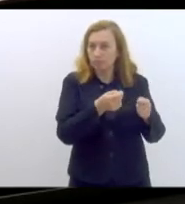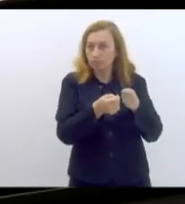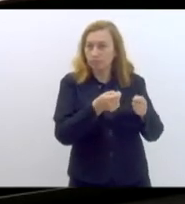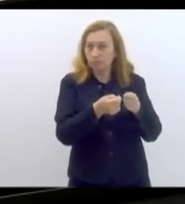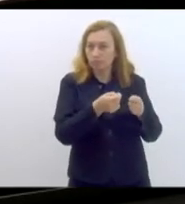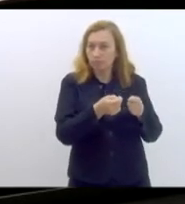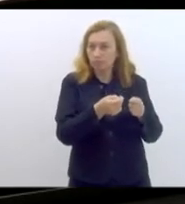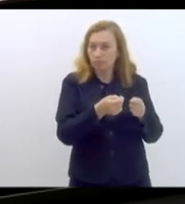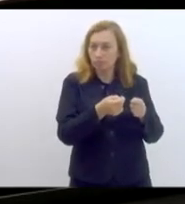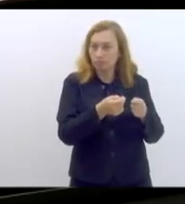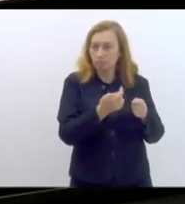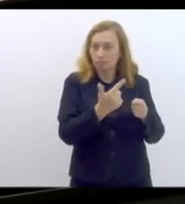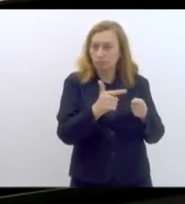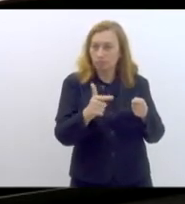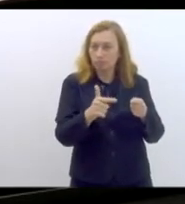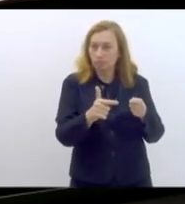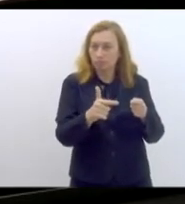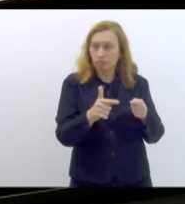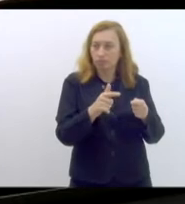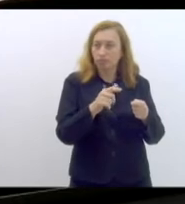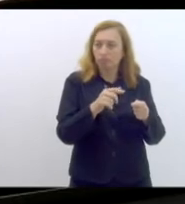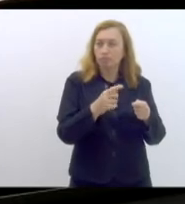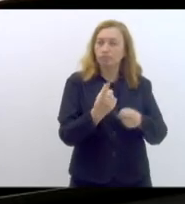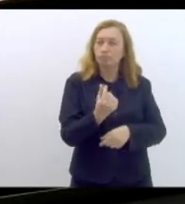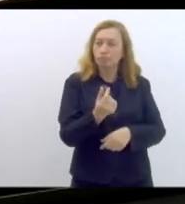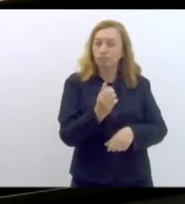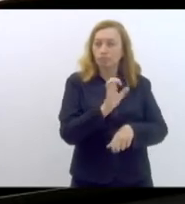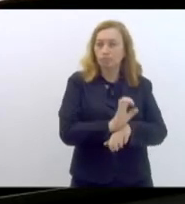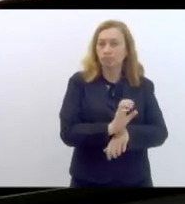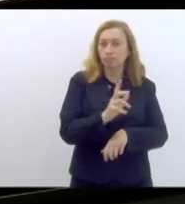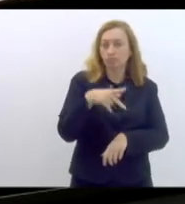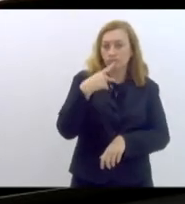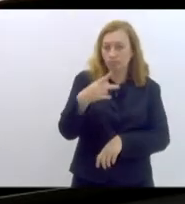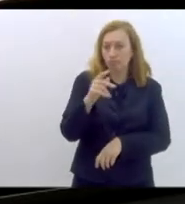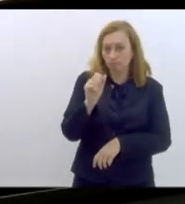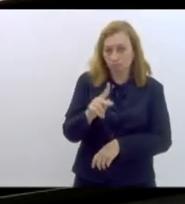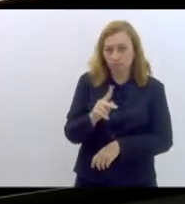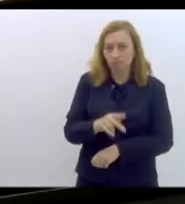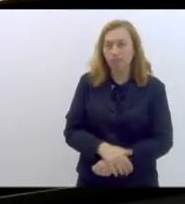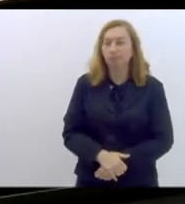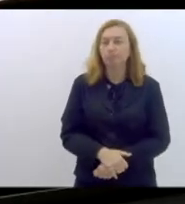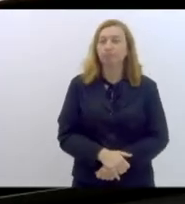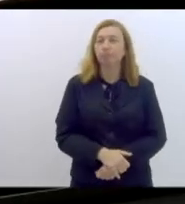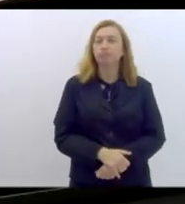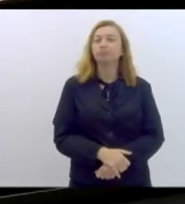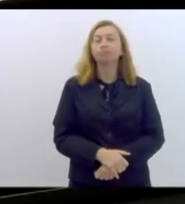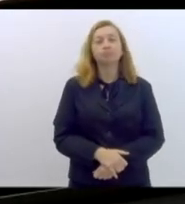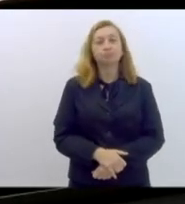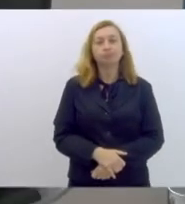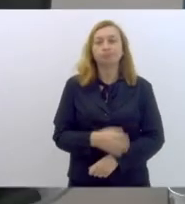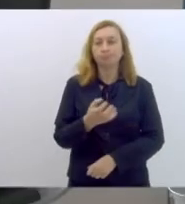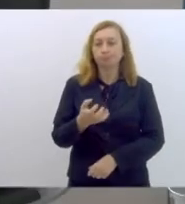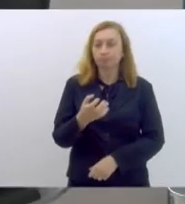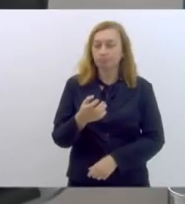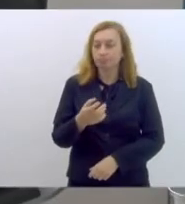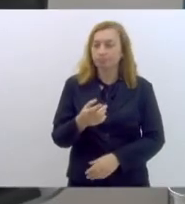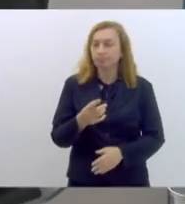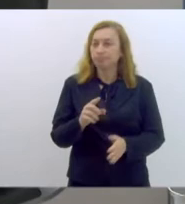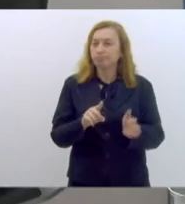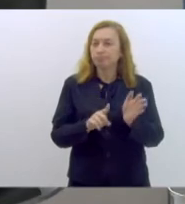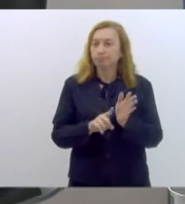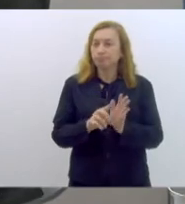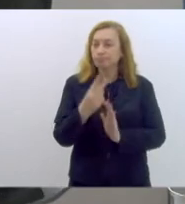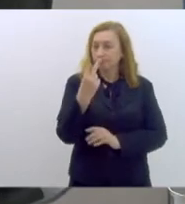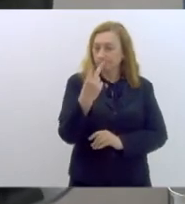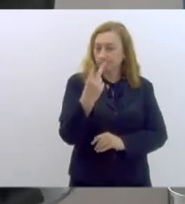do Estado. Tá? Só... Eu acho que teria só mais esse ponto a comentar. Tá? Eu queria fazer aqui alguns comentários.